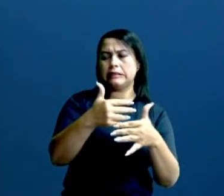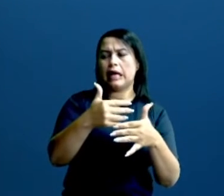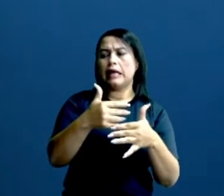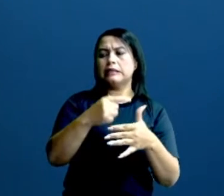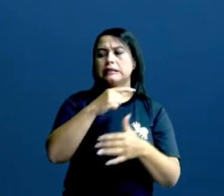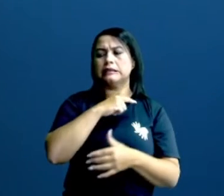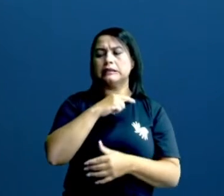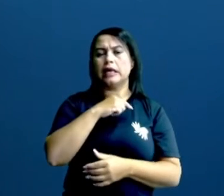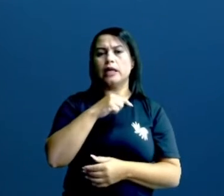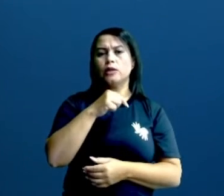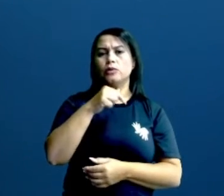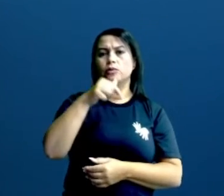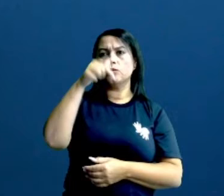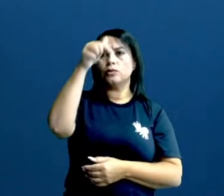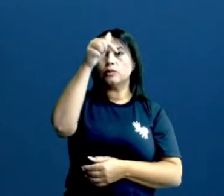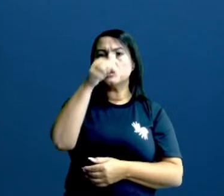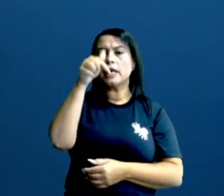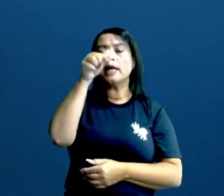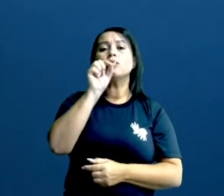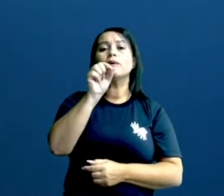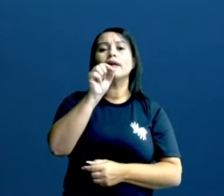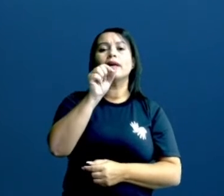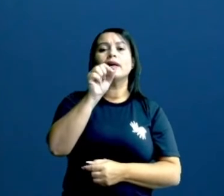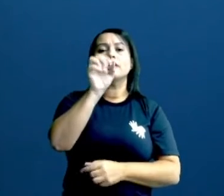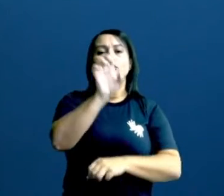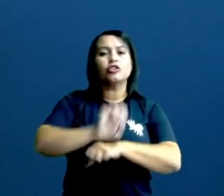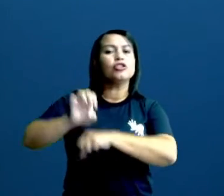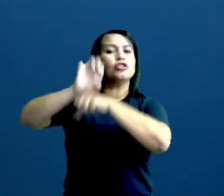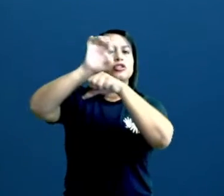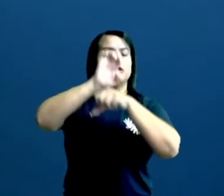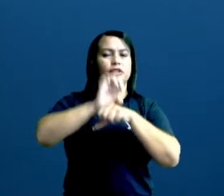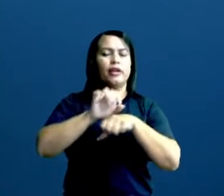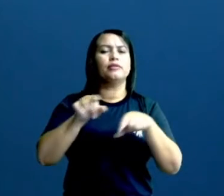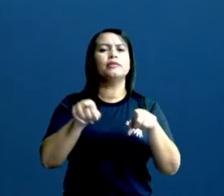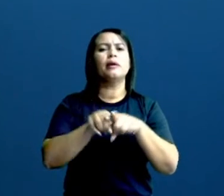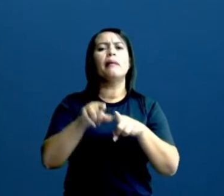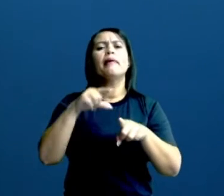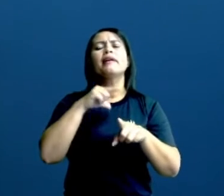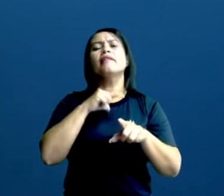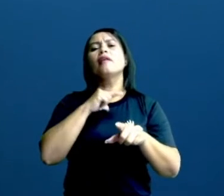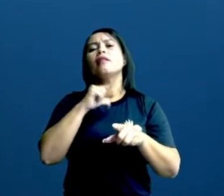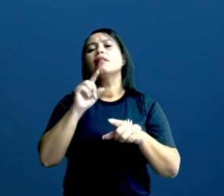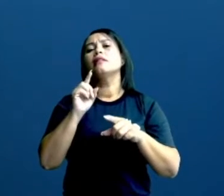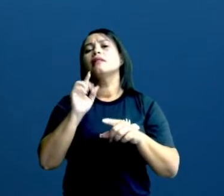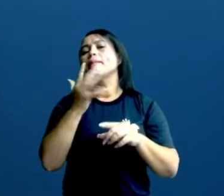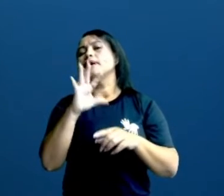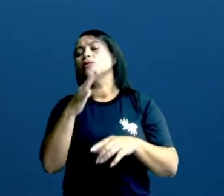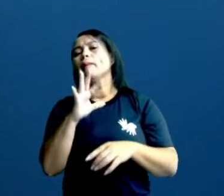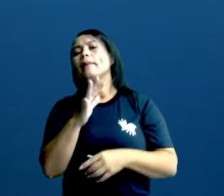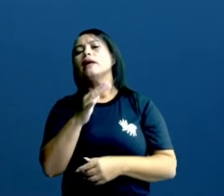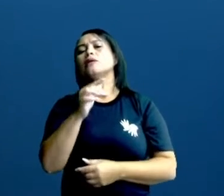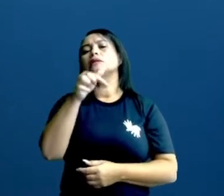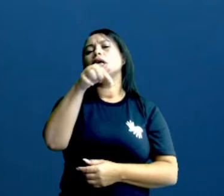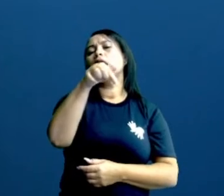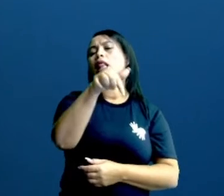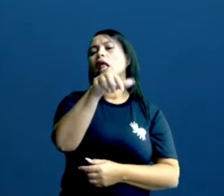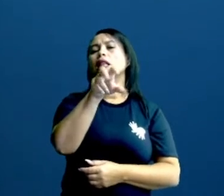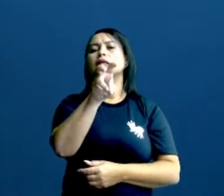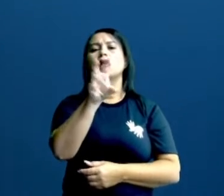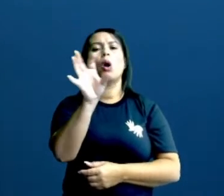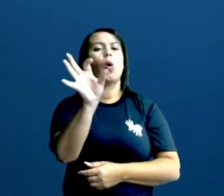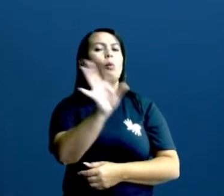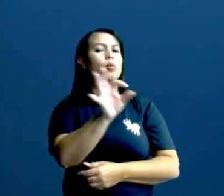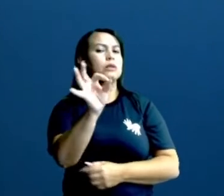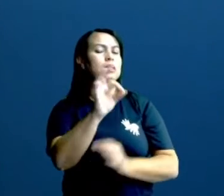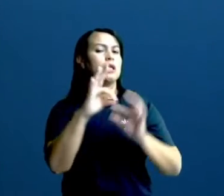são esses 7 estados que vocês estão vendo aqui, né? E eles vão fazer parte, mais ou menos